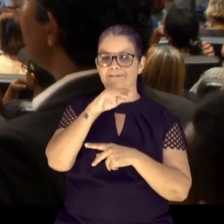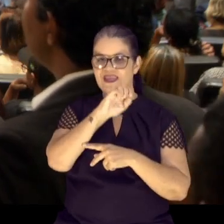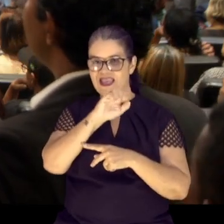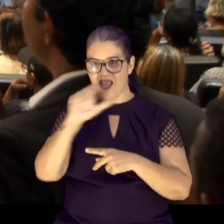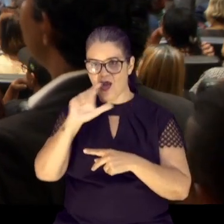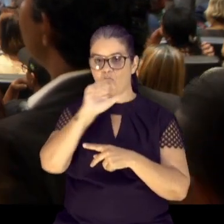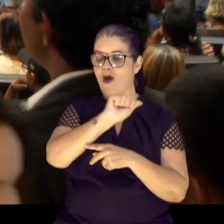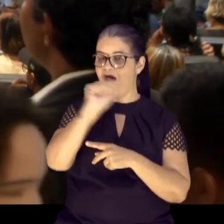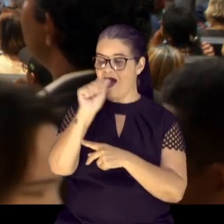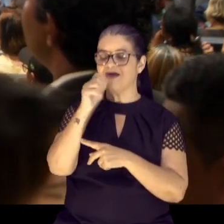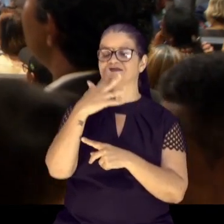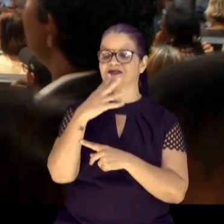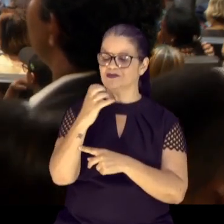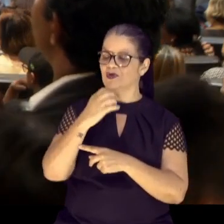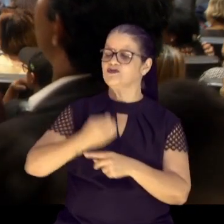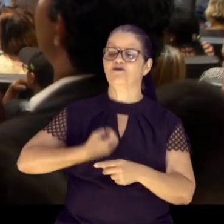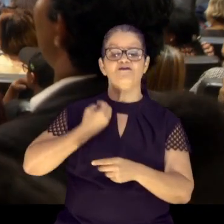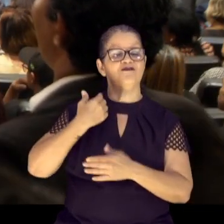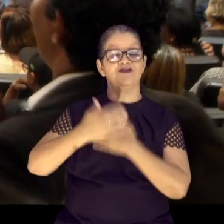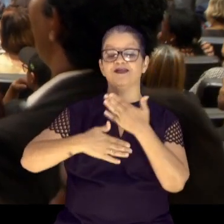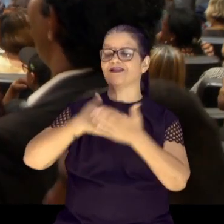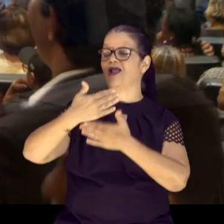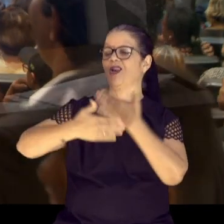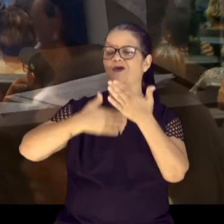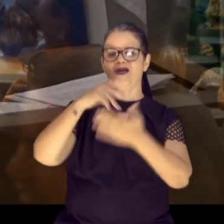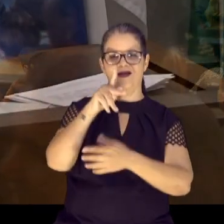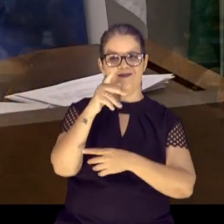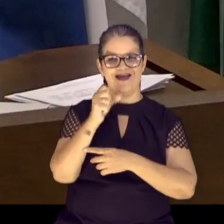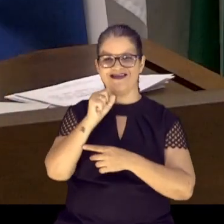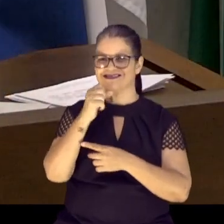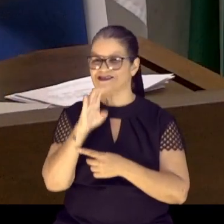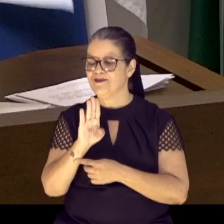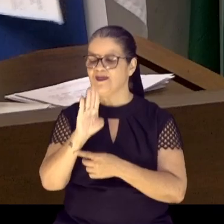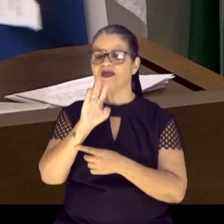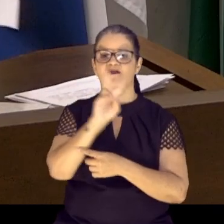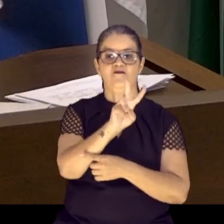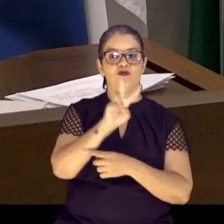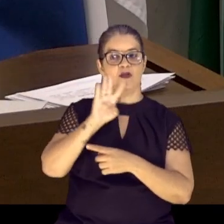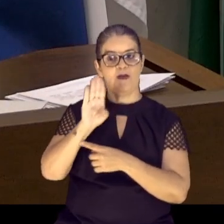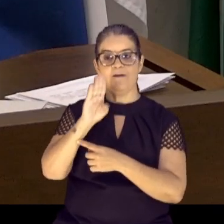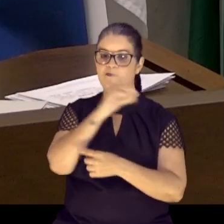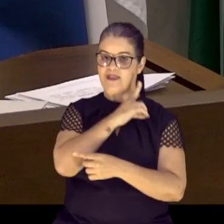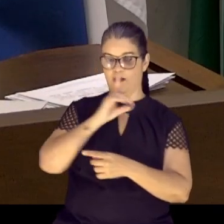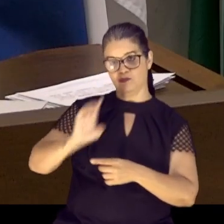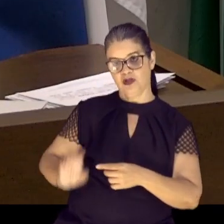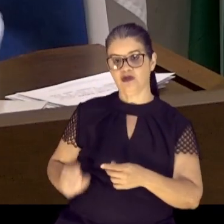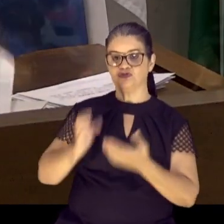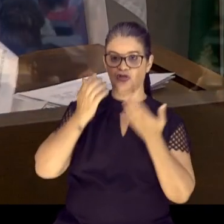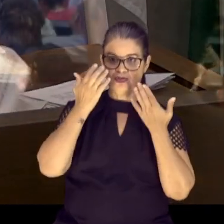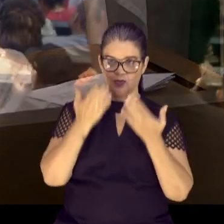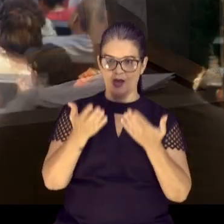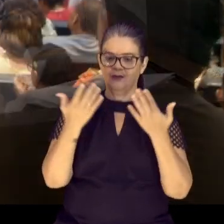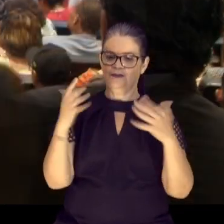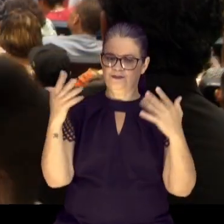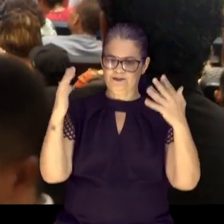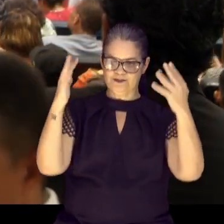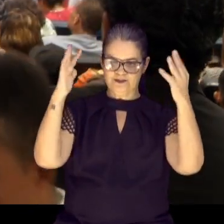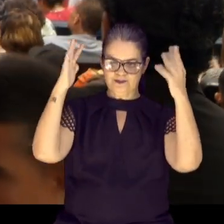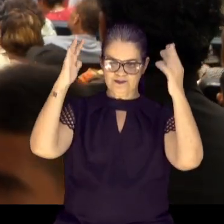Eduardo Campos. Vida longa ao PSB. Valdemar Borges, deputado estadual.